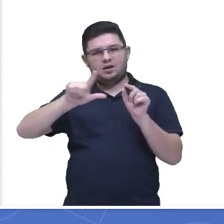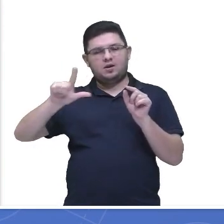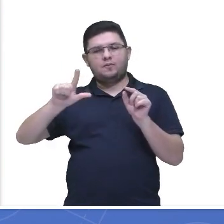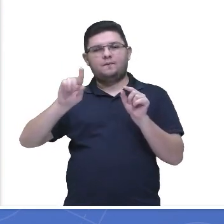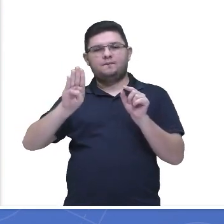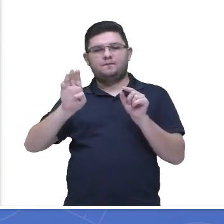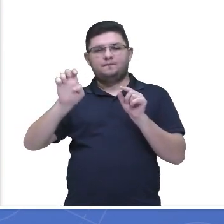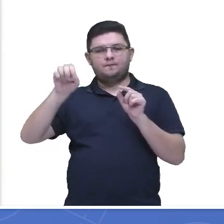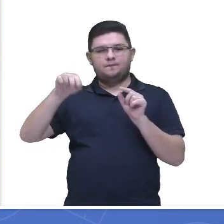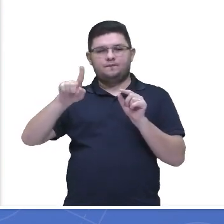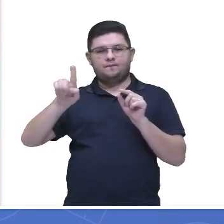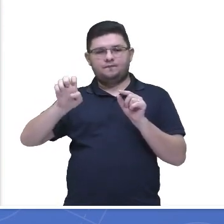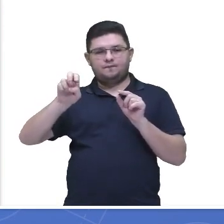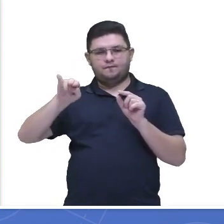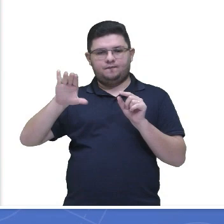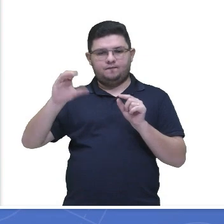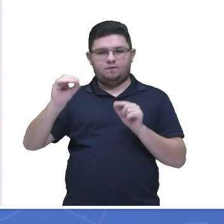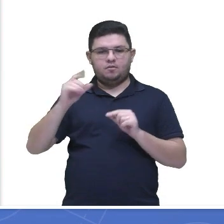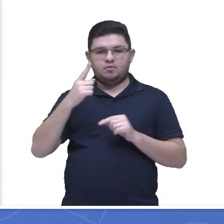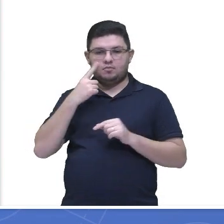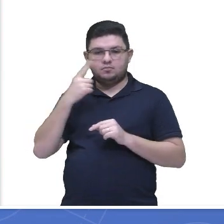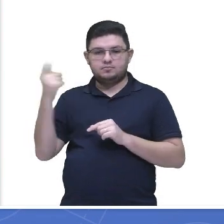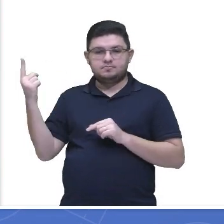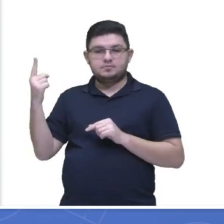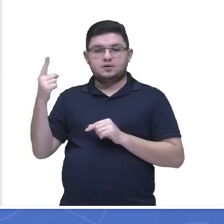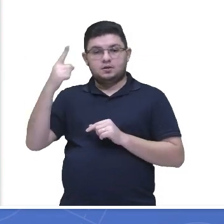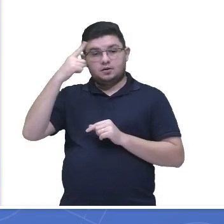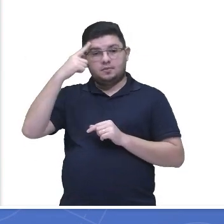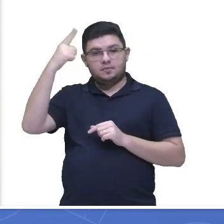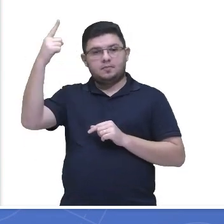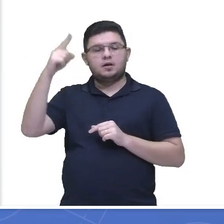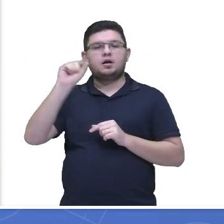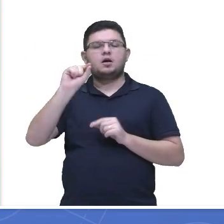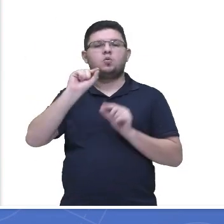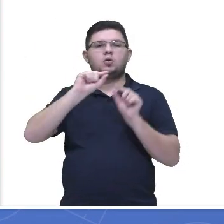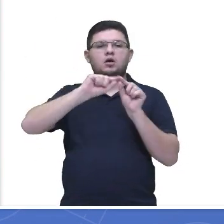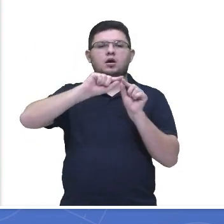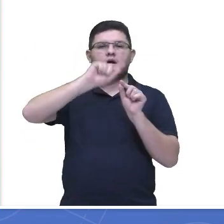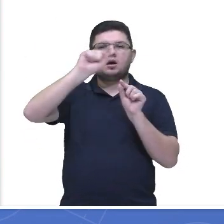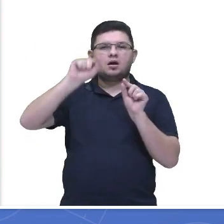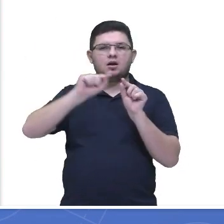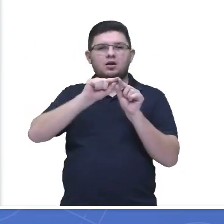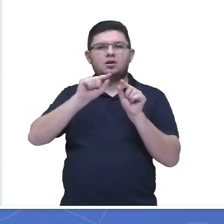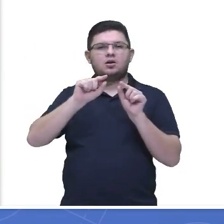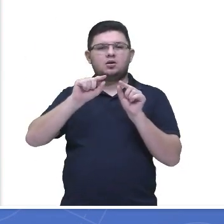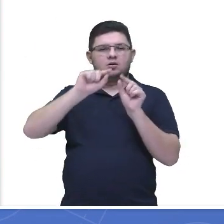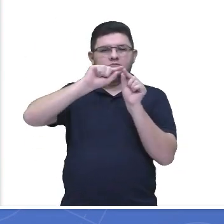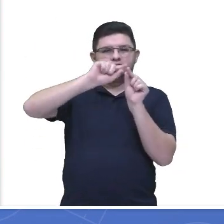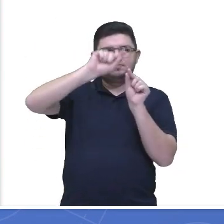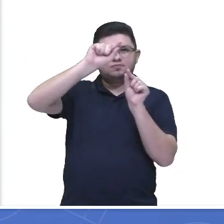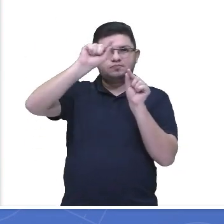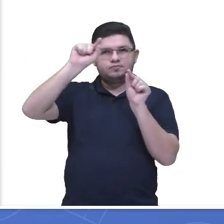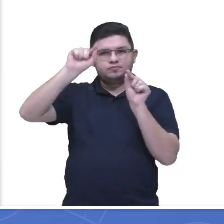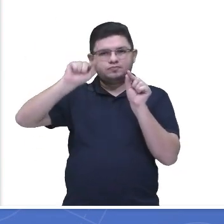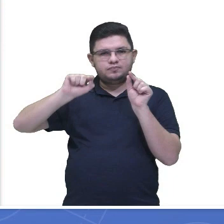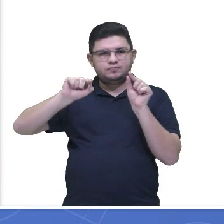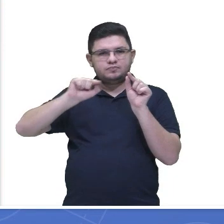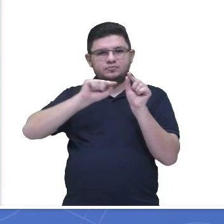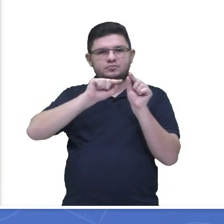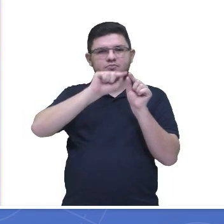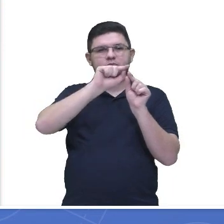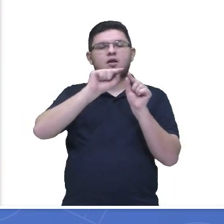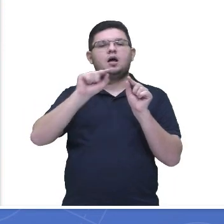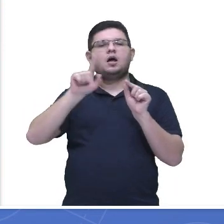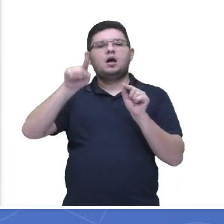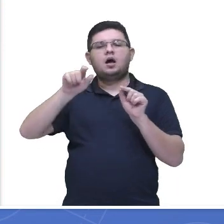aqui, ó, isso aqui não é anel aromático, gente. Isso daí é um